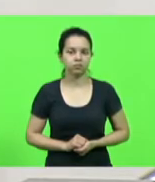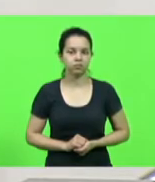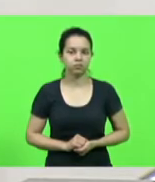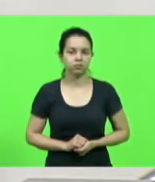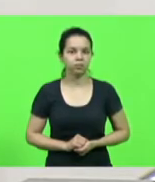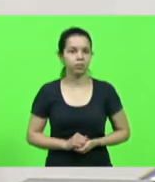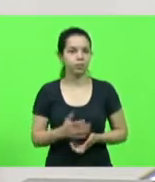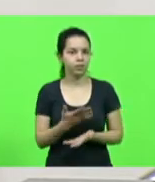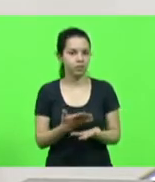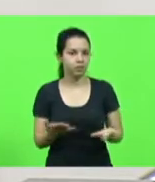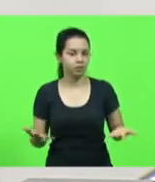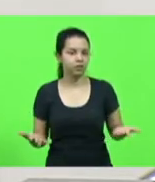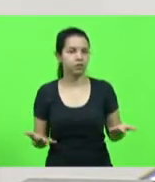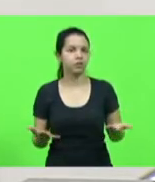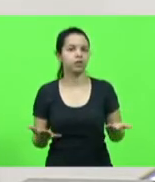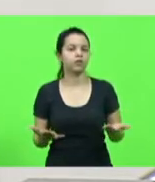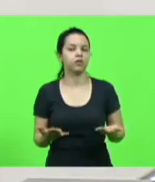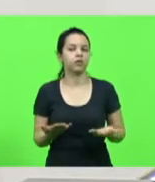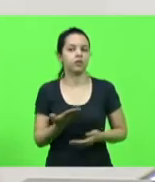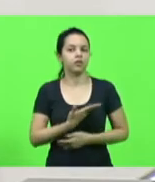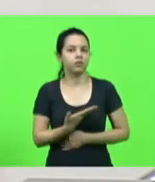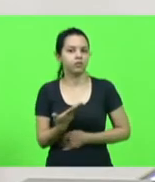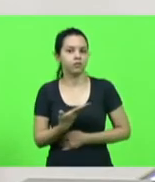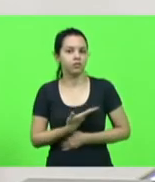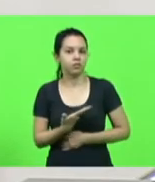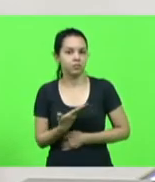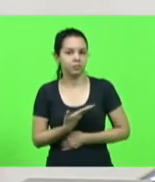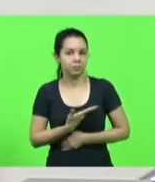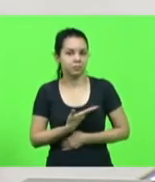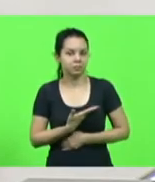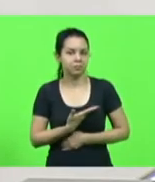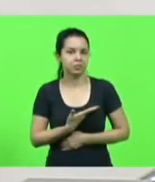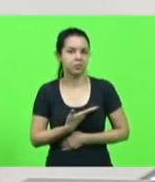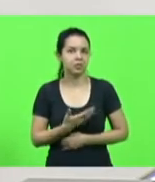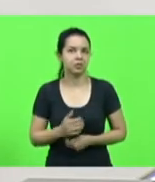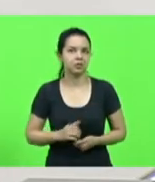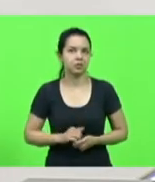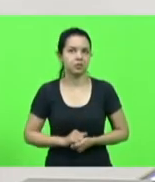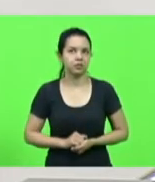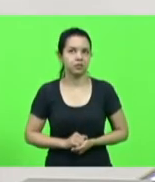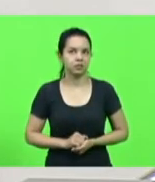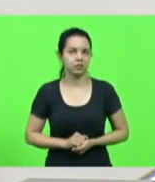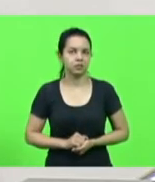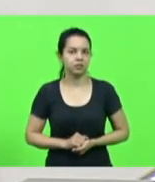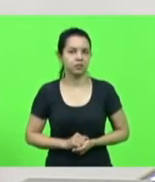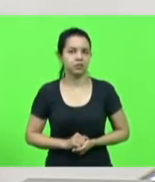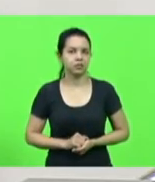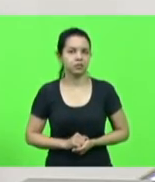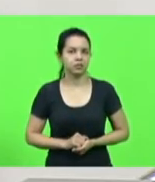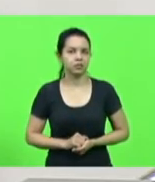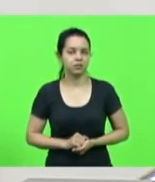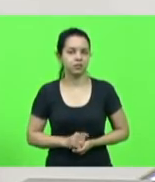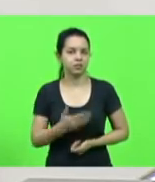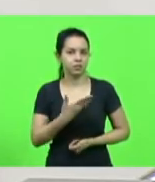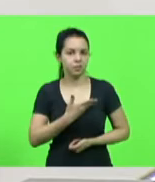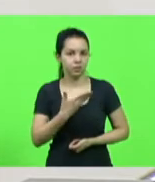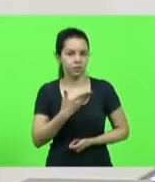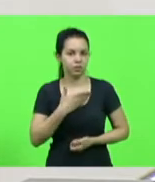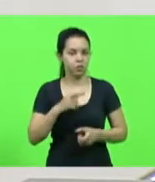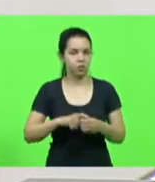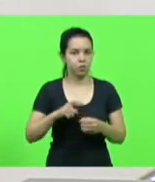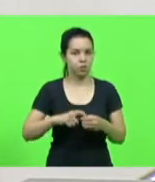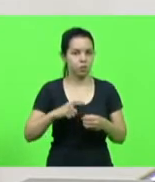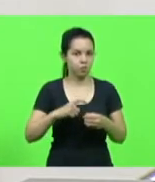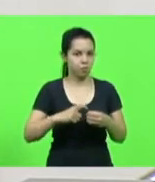Senhoras e senhores, meus queridos colegas, meus amigos que compõem a mesa